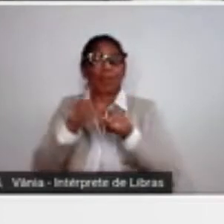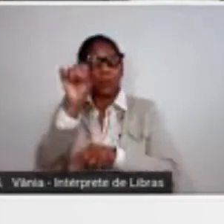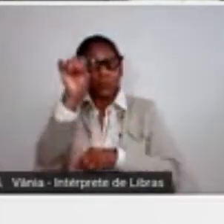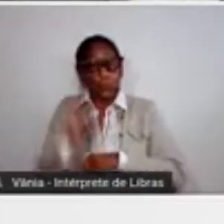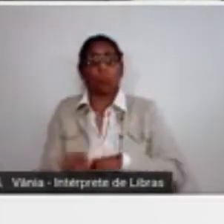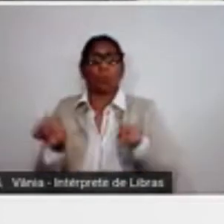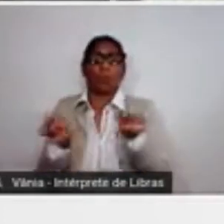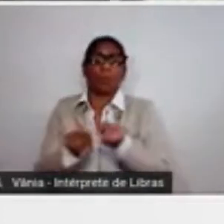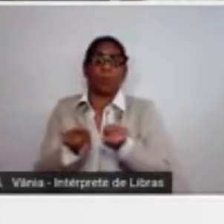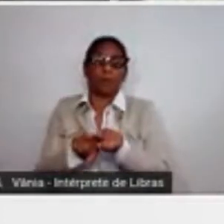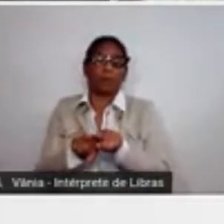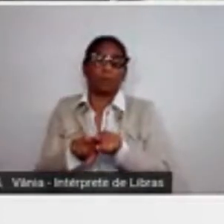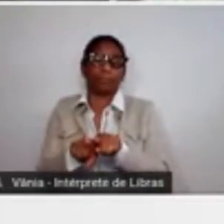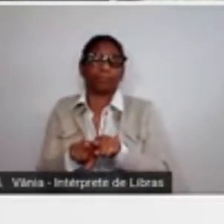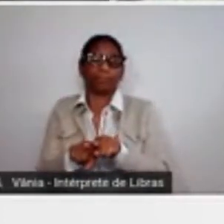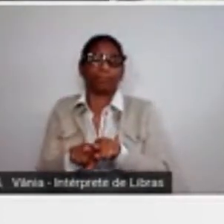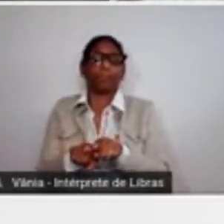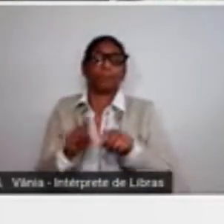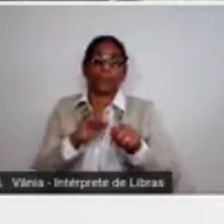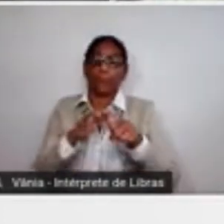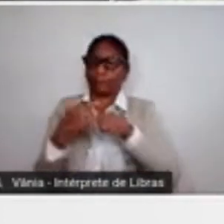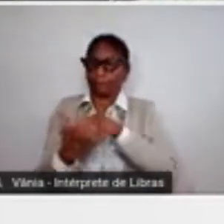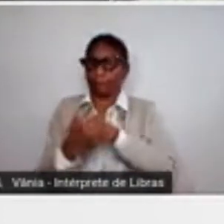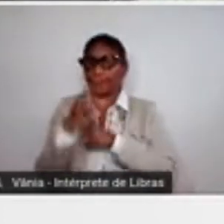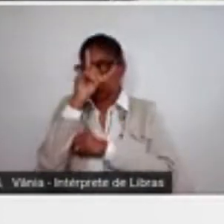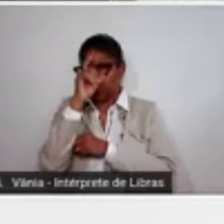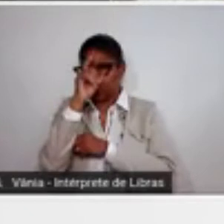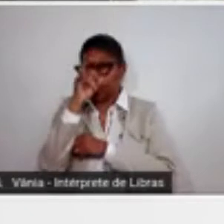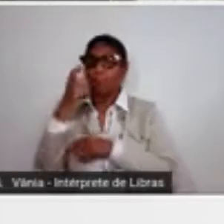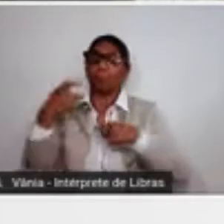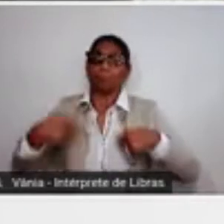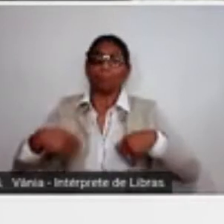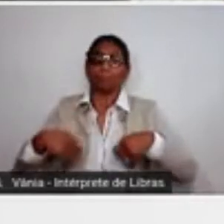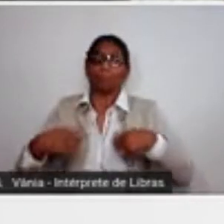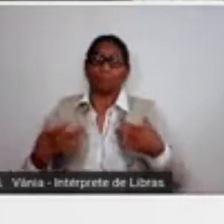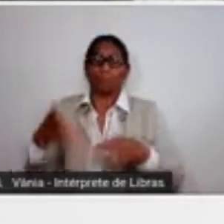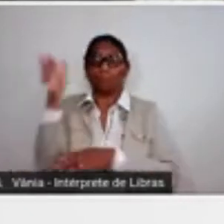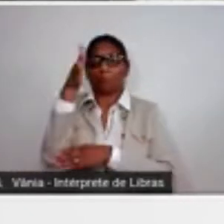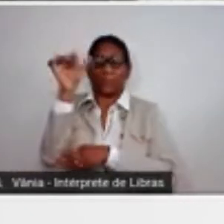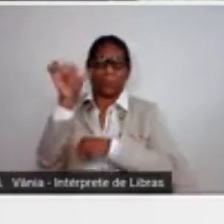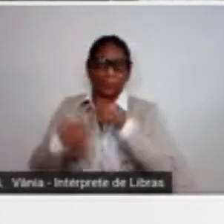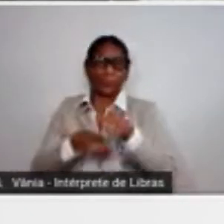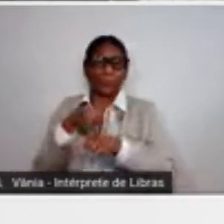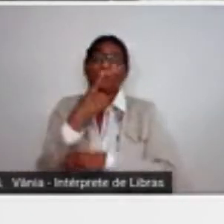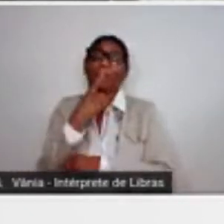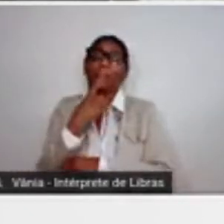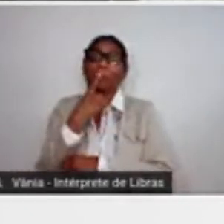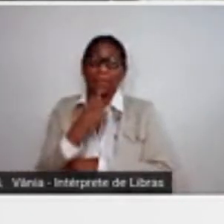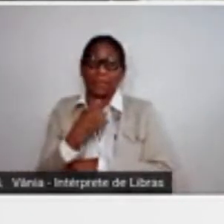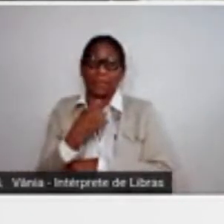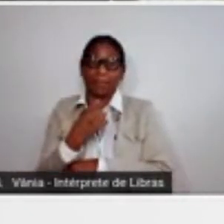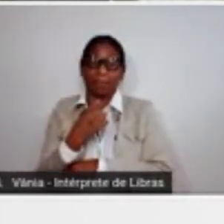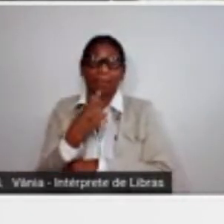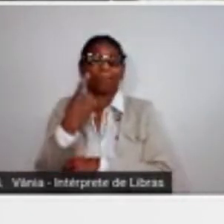acontecendo casos e hospitalizações que ensejam essas bandeiras vermelhas que nós estamos